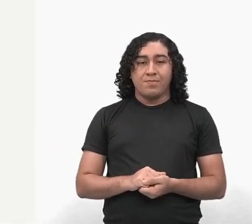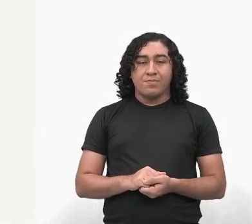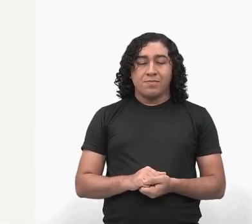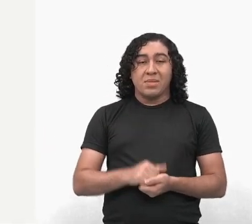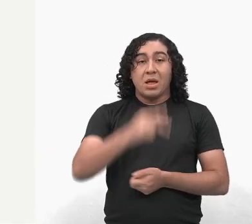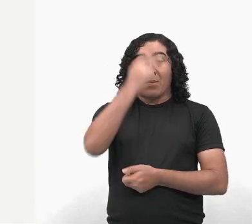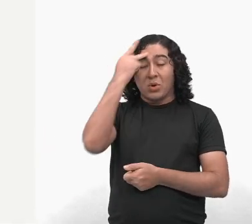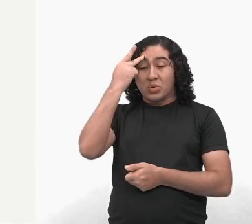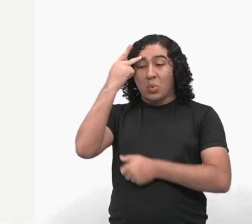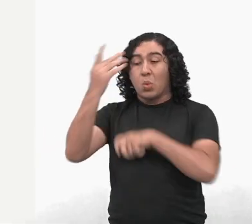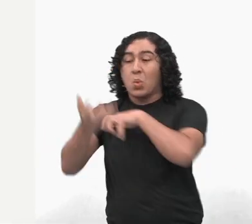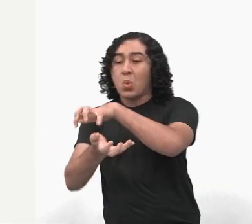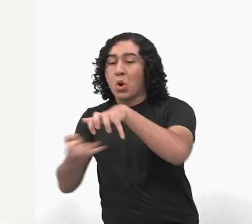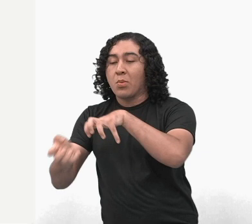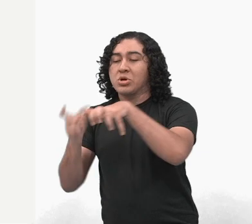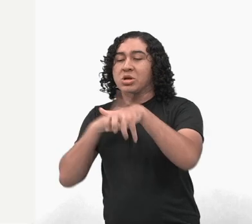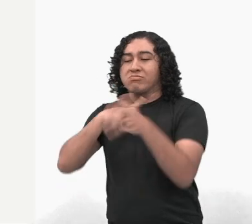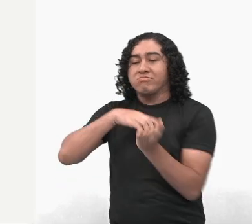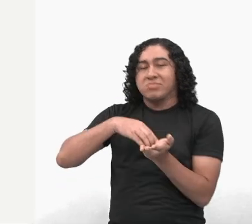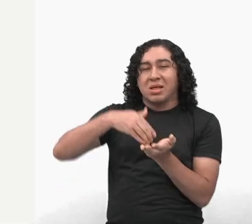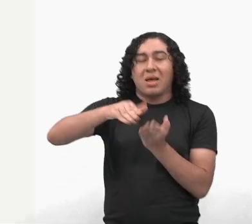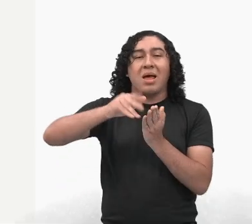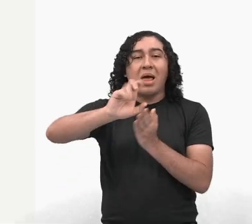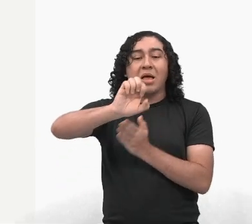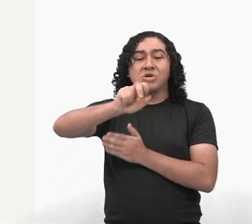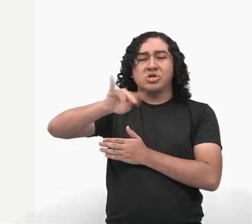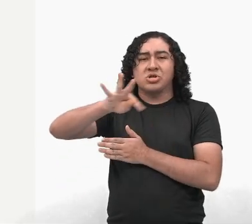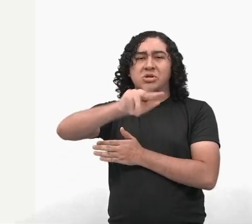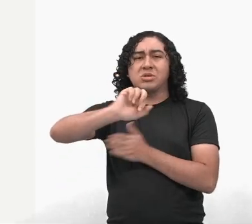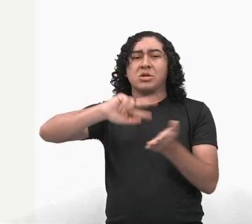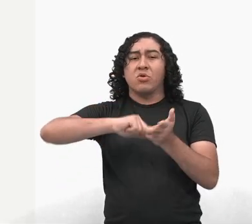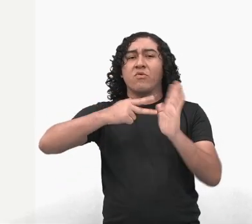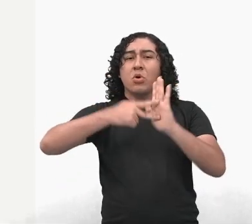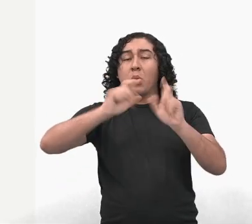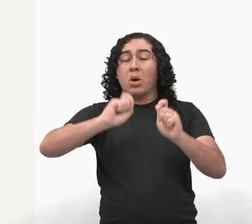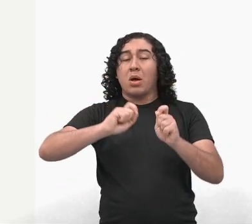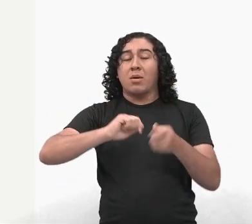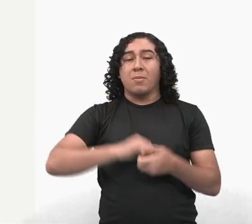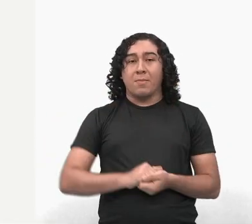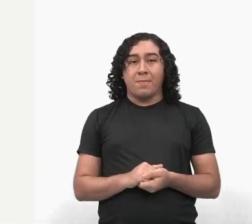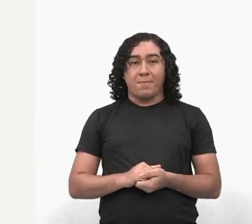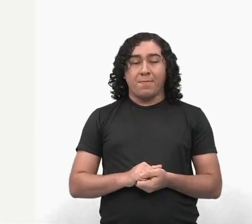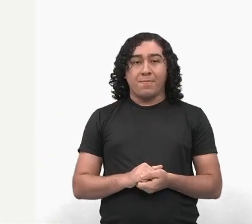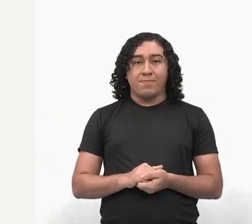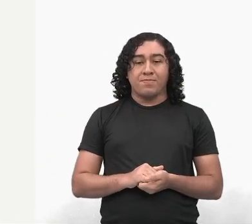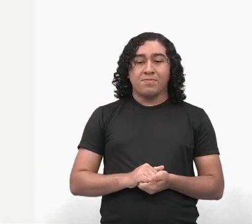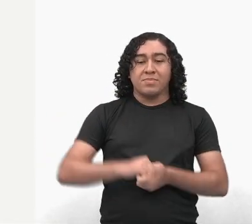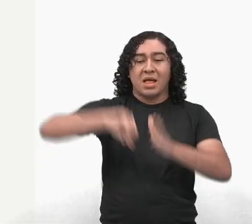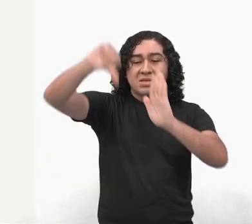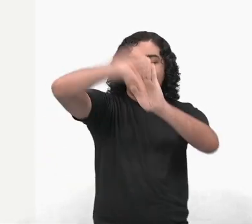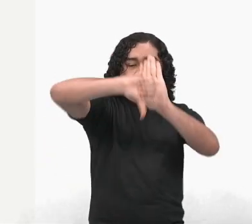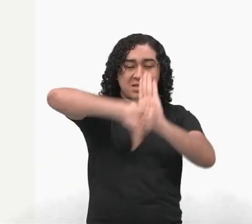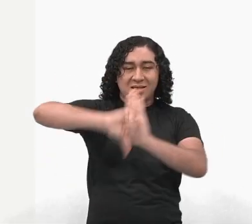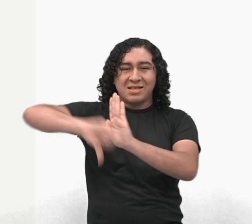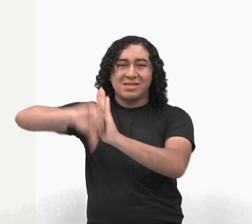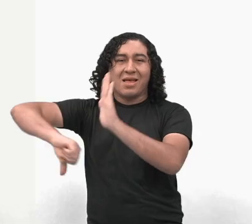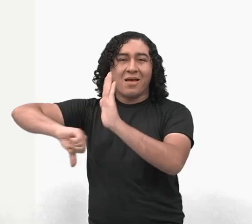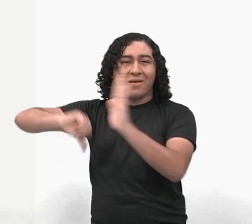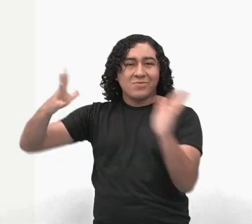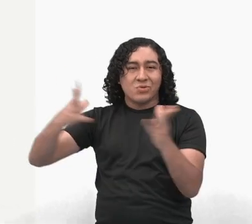envolvidos fossem anistiados. Essa anistia significa que os seus crimes fossem perdoados. A incorporação dos